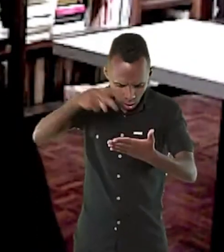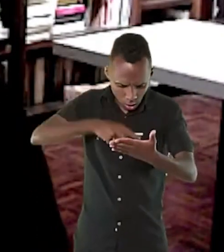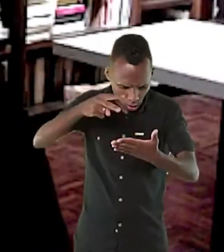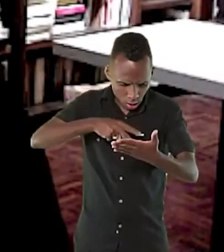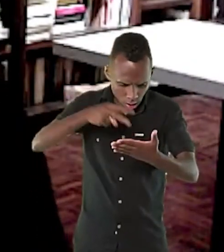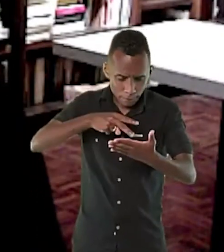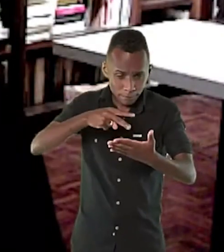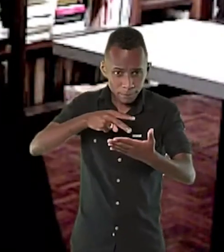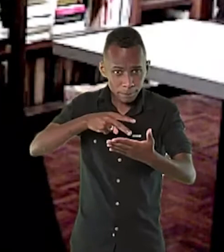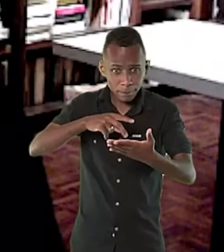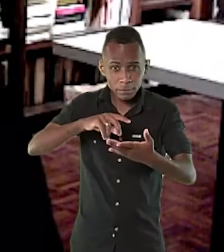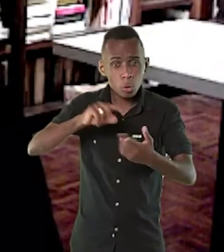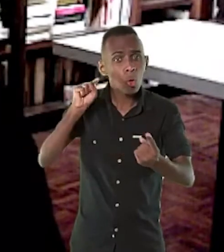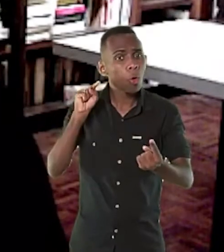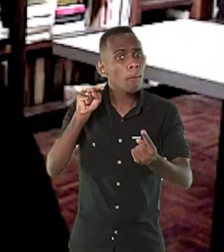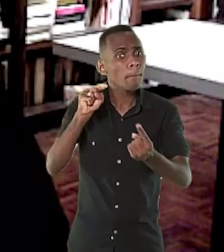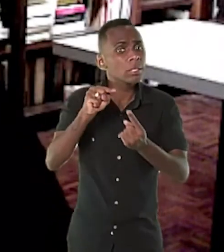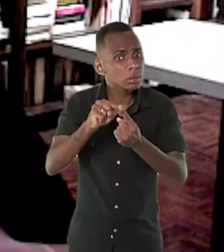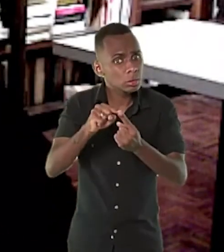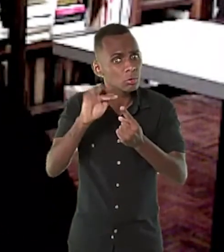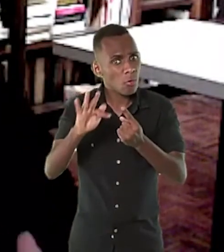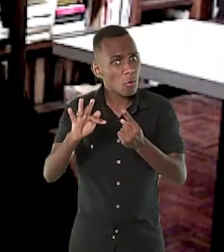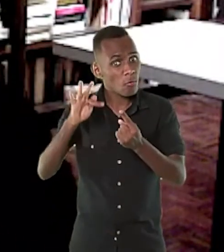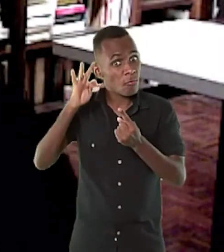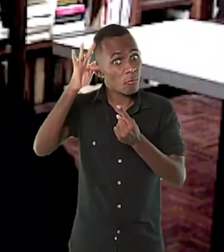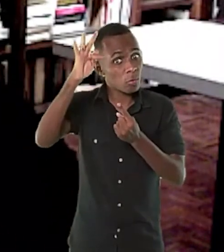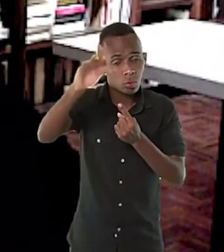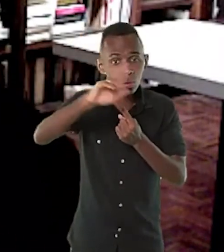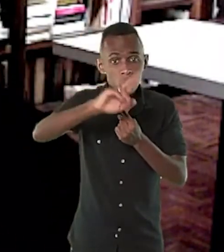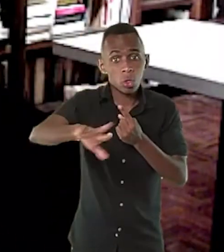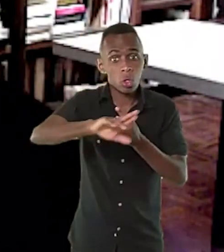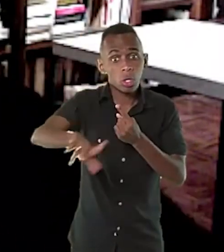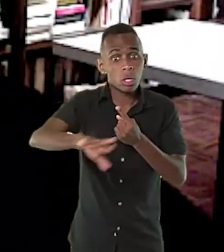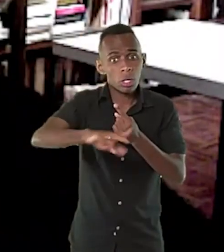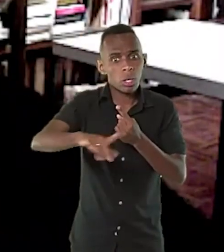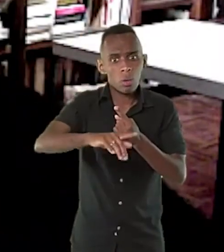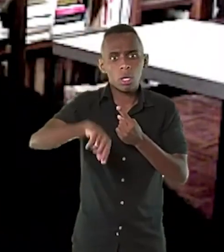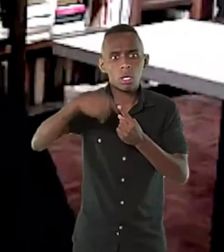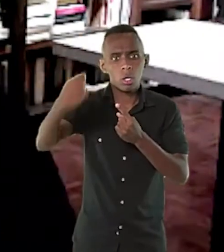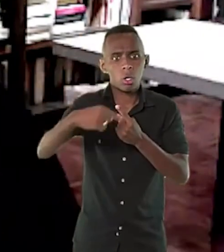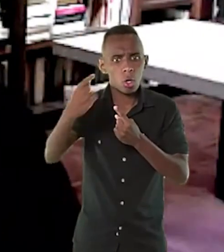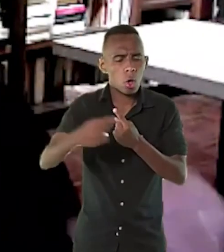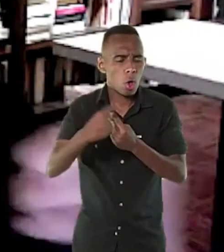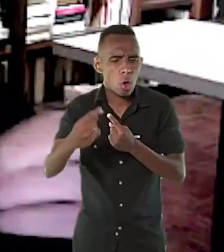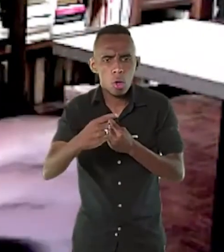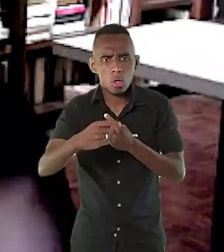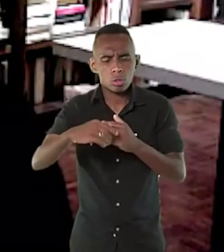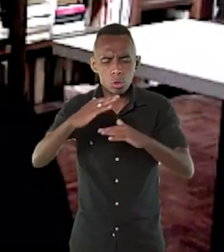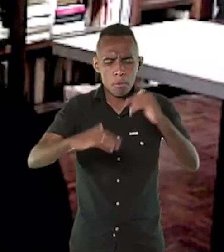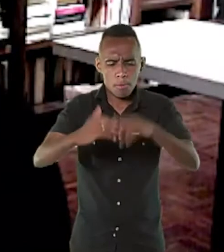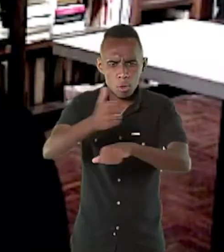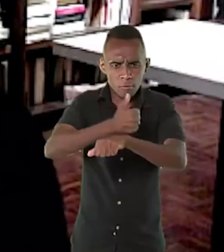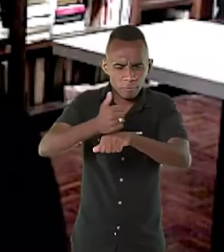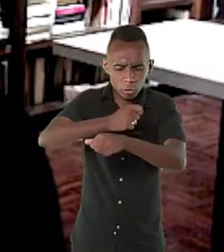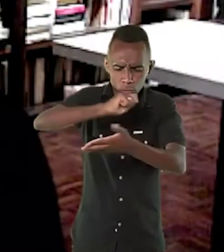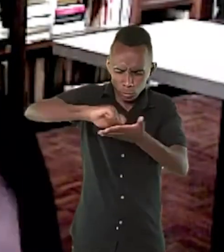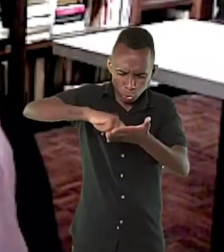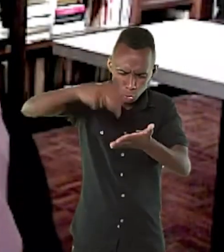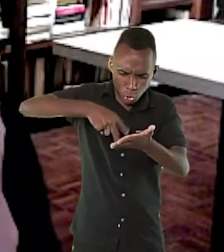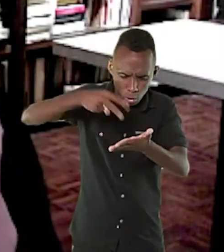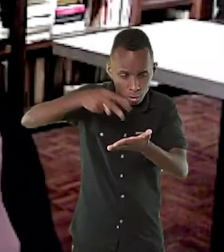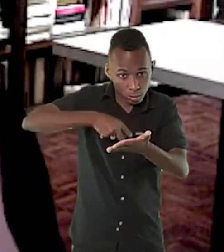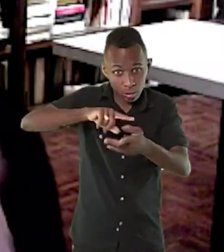nós, no futuro, seríamos um Machado de Assis ou um Euclides da Cunha. Mas